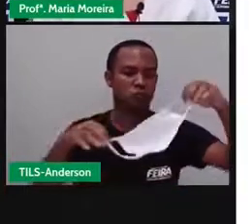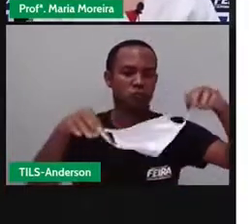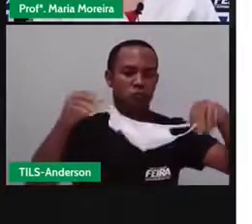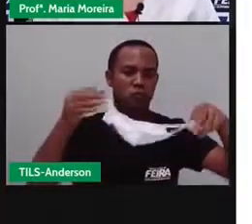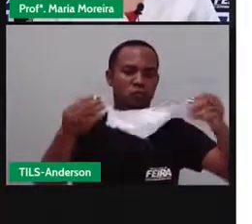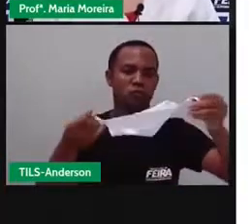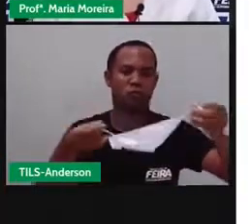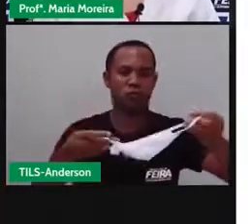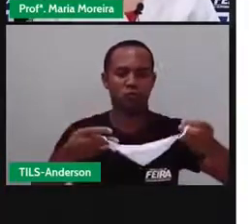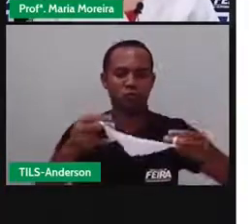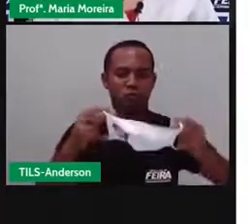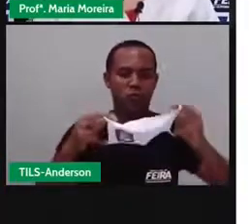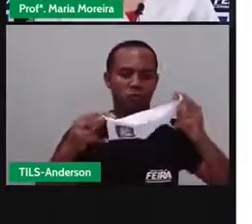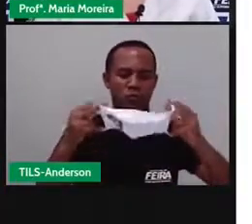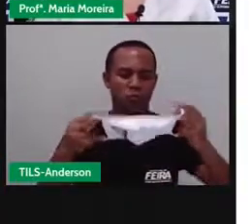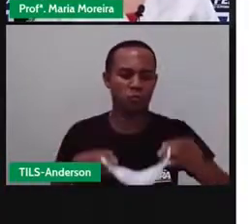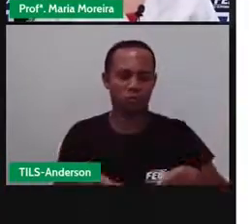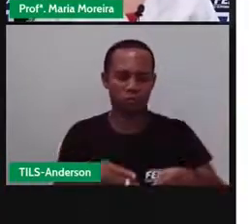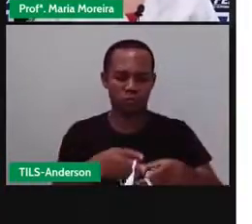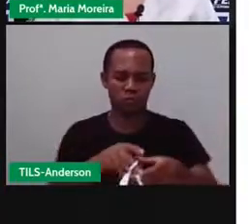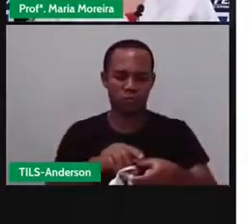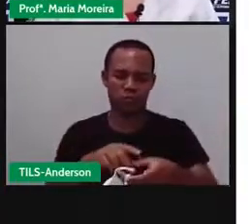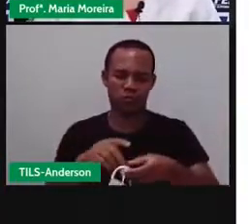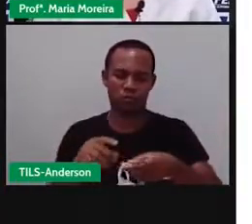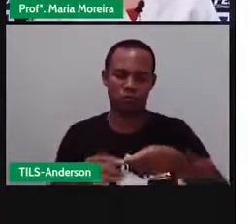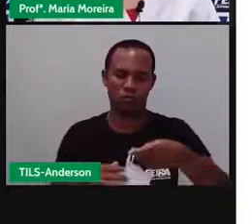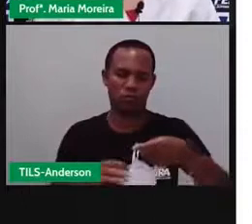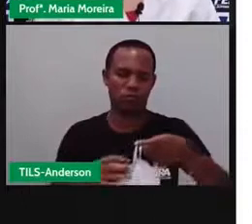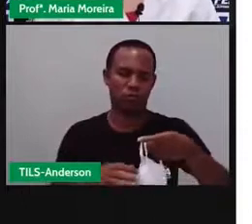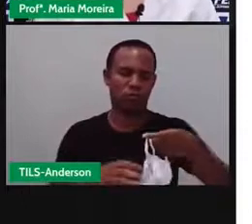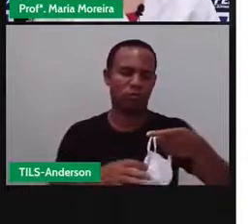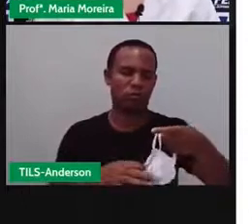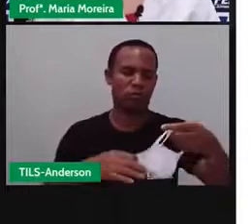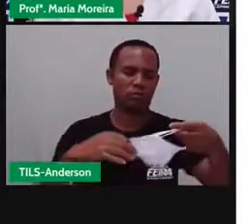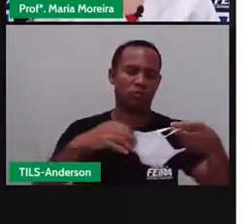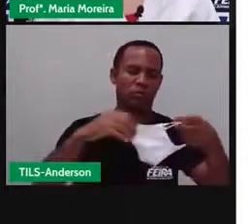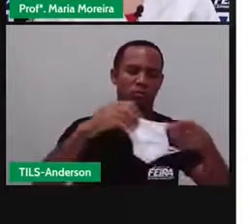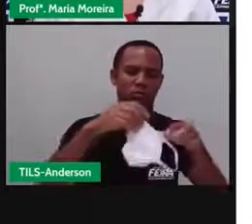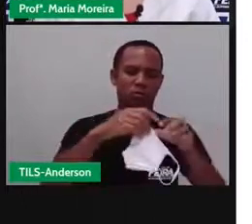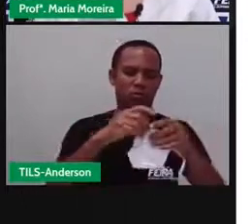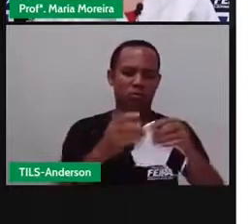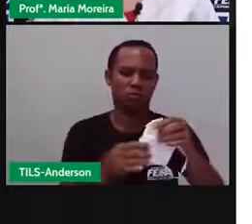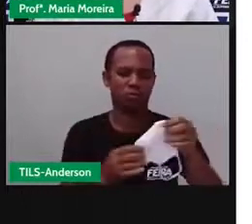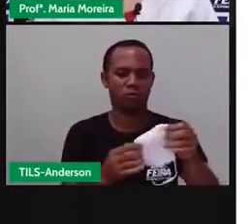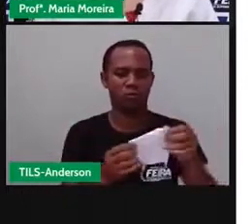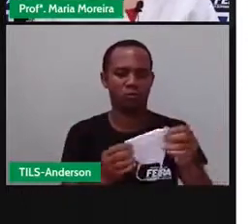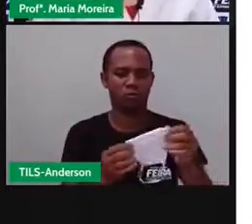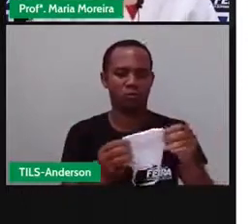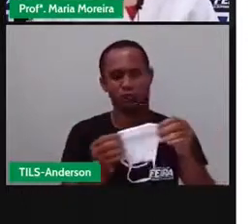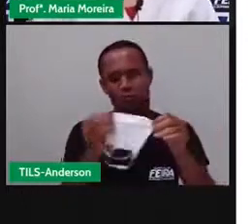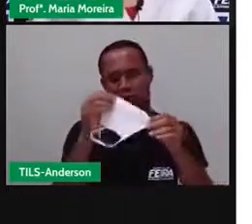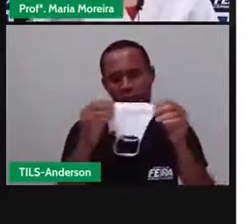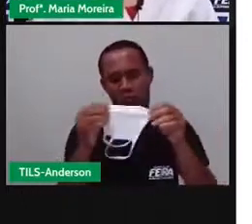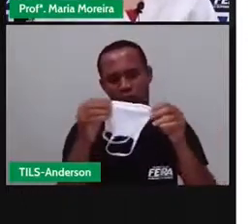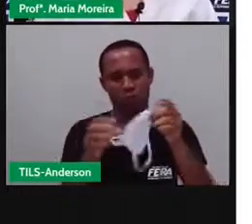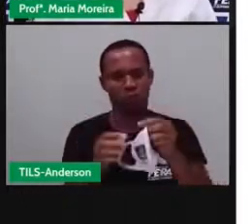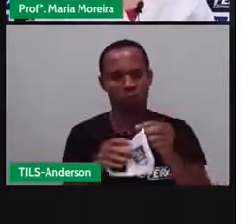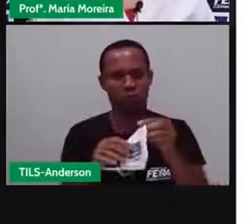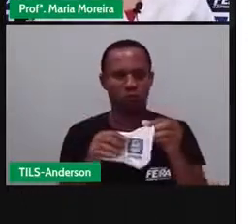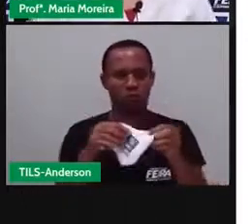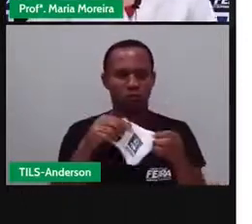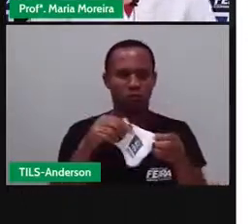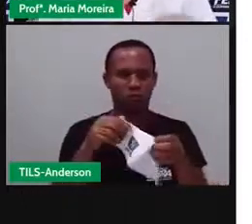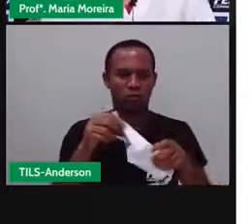Se cuidando, tá, gente? Mantenha o distanciamento social. Se cuide, porque em breve a Promaria quer estar aí com